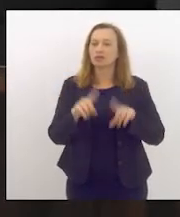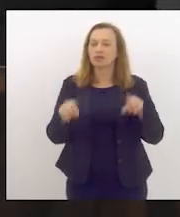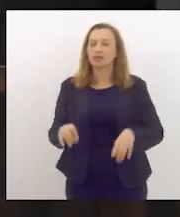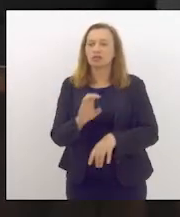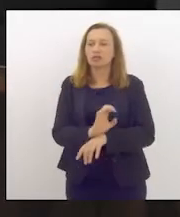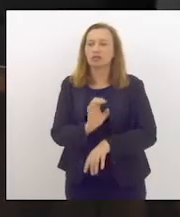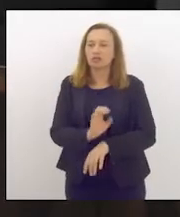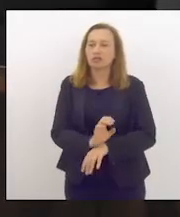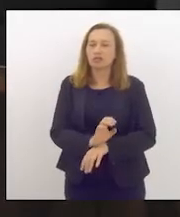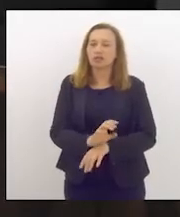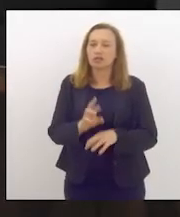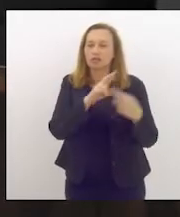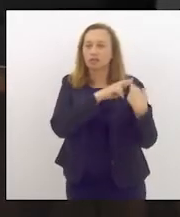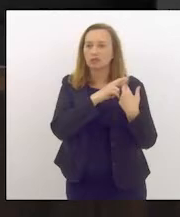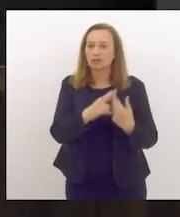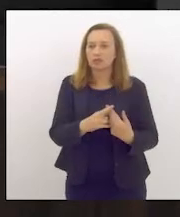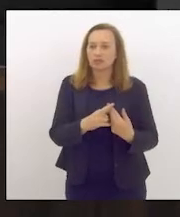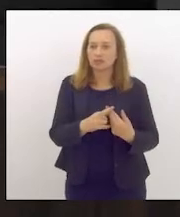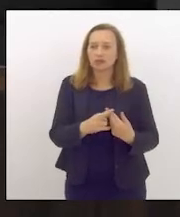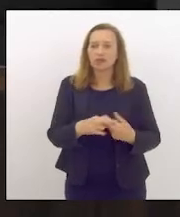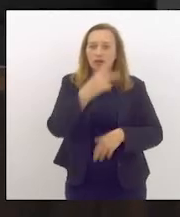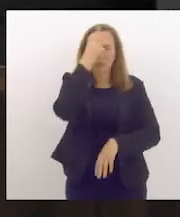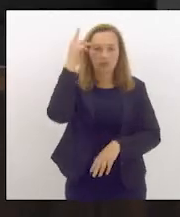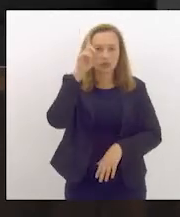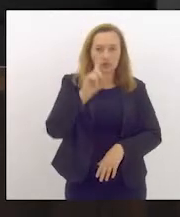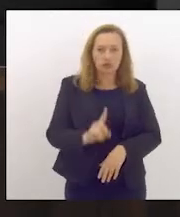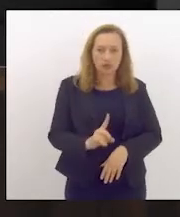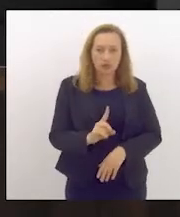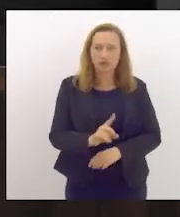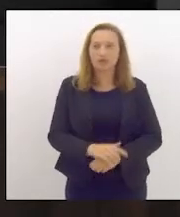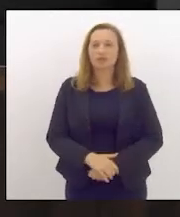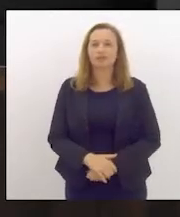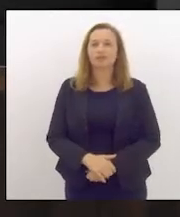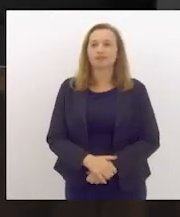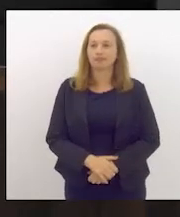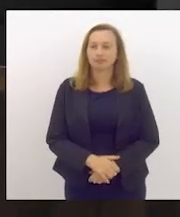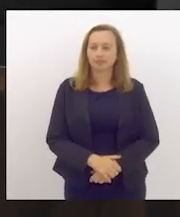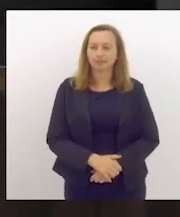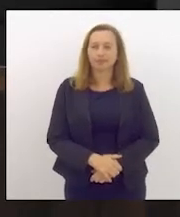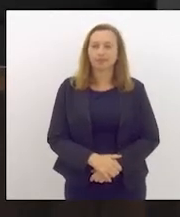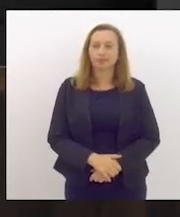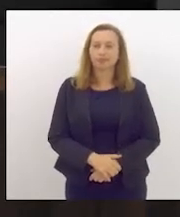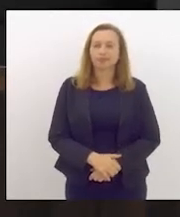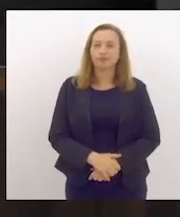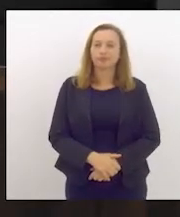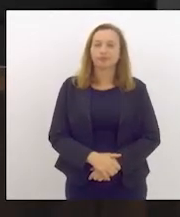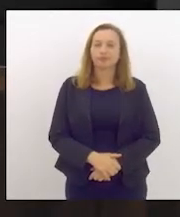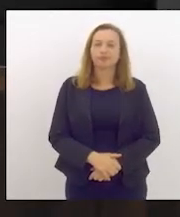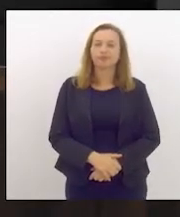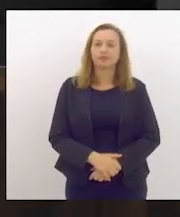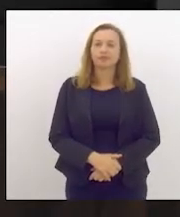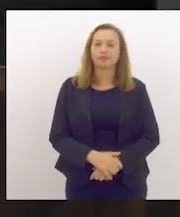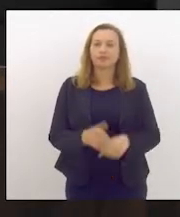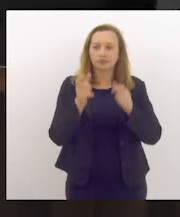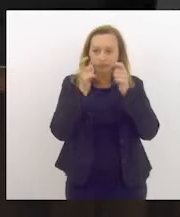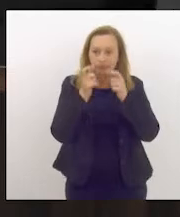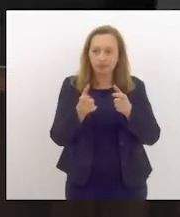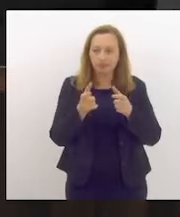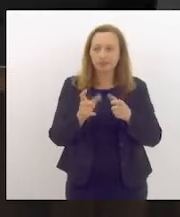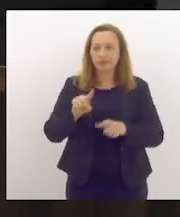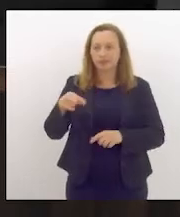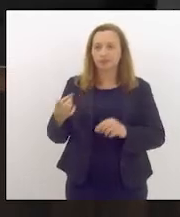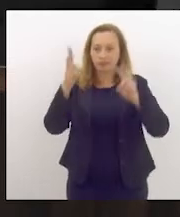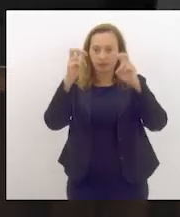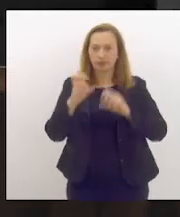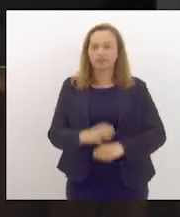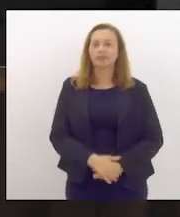estadual de militares responsáveis o pessoas com deficiências deficiência que requeiram atenção permanente dá